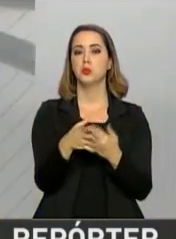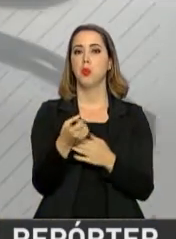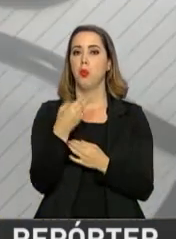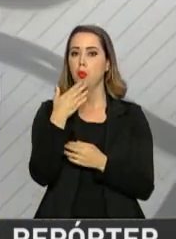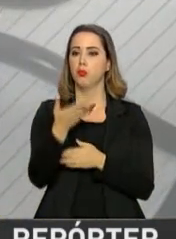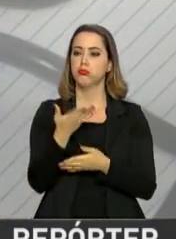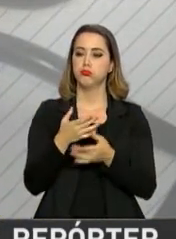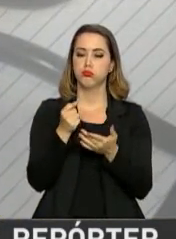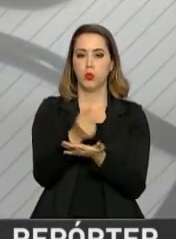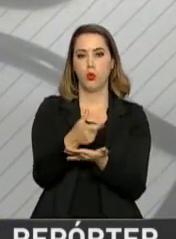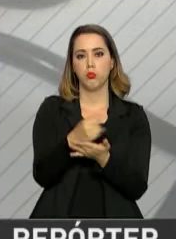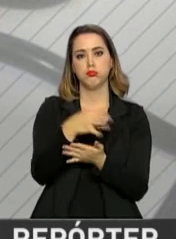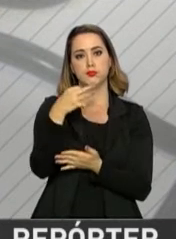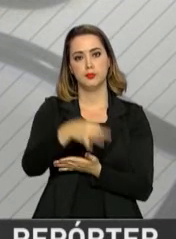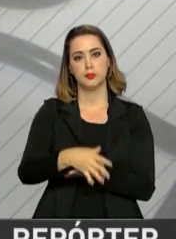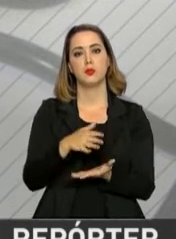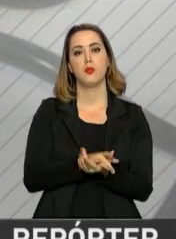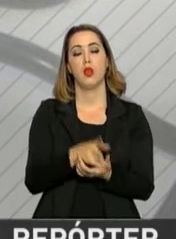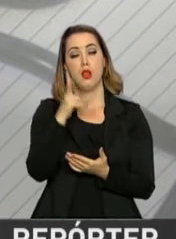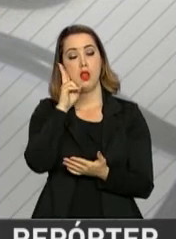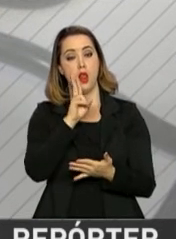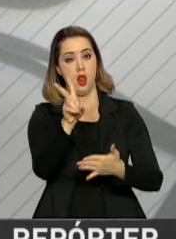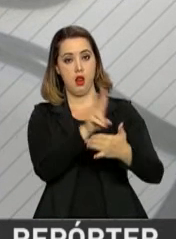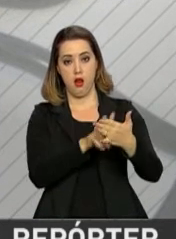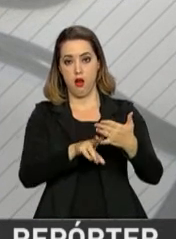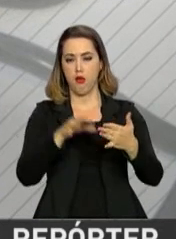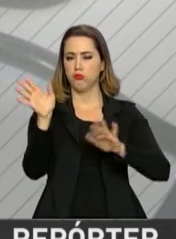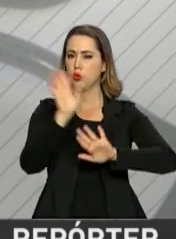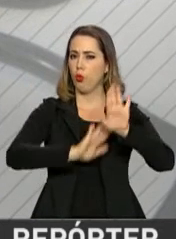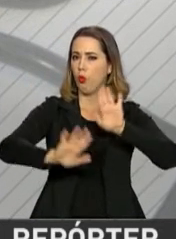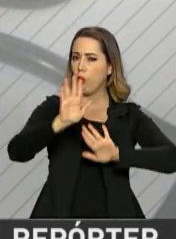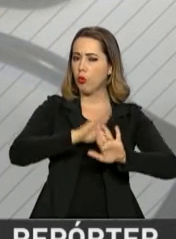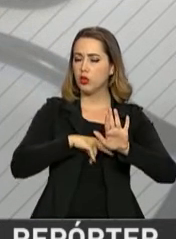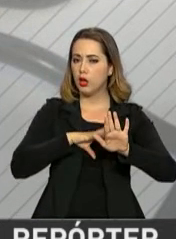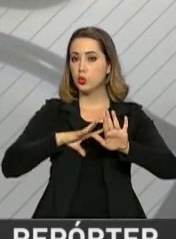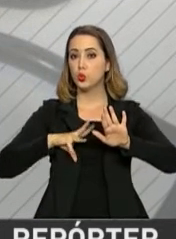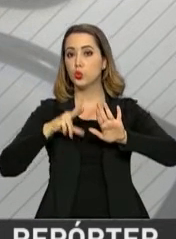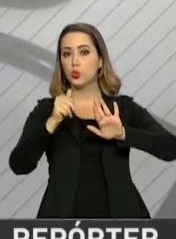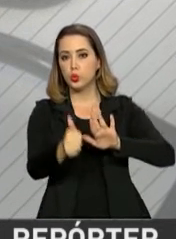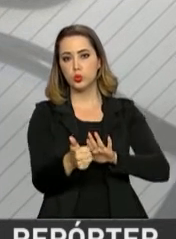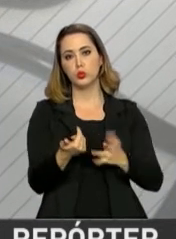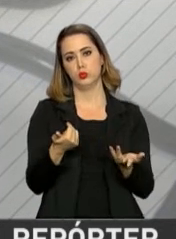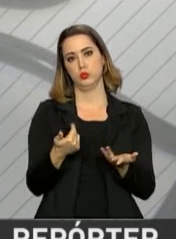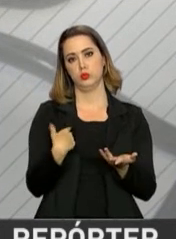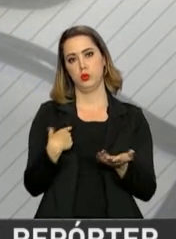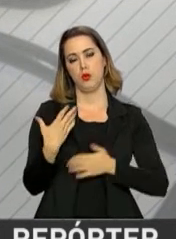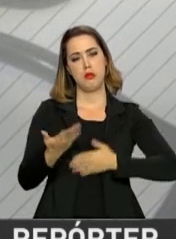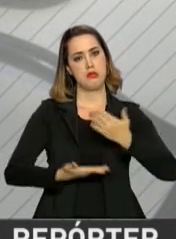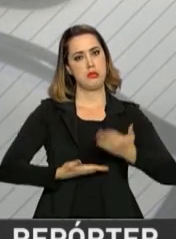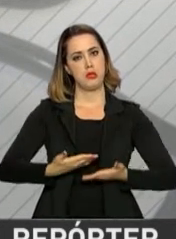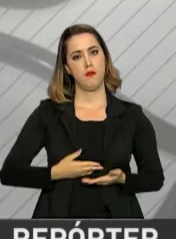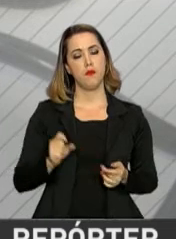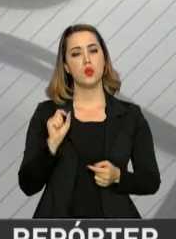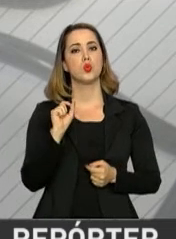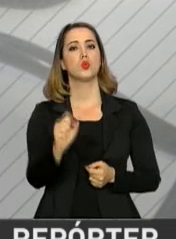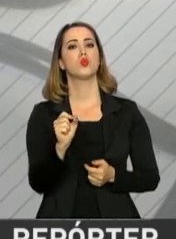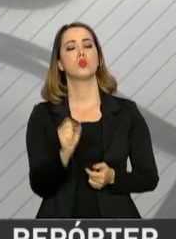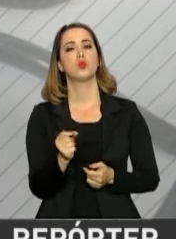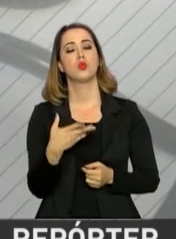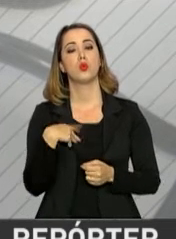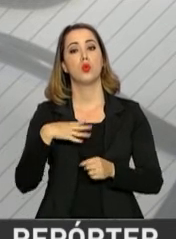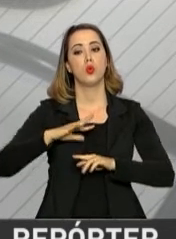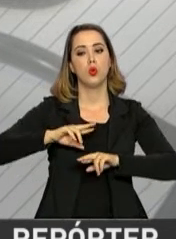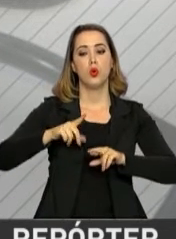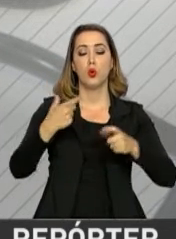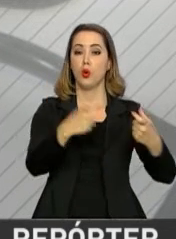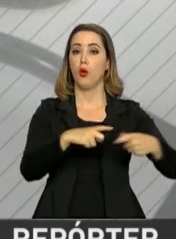outra dica é ler com cuidado os contratos neles devem ter informações essenciais serviços coberturas abrangência